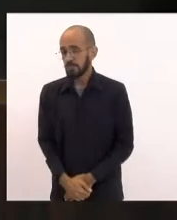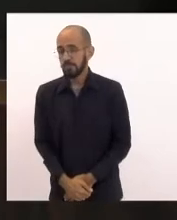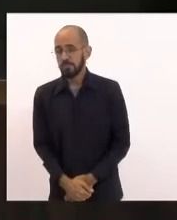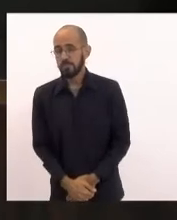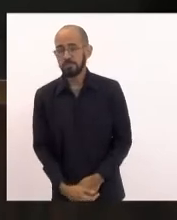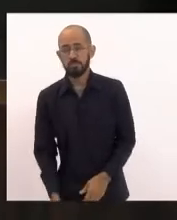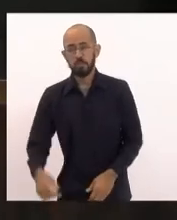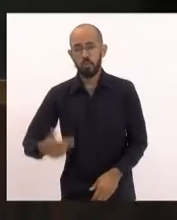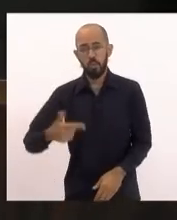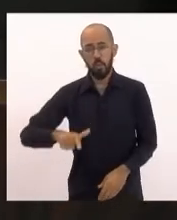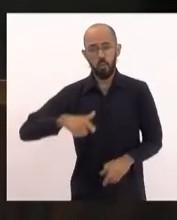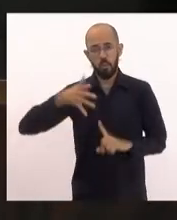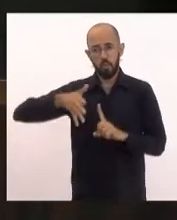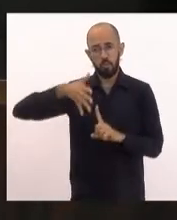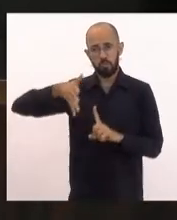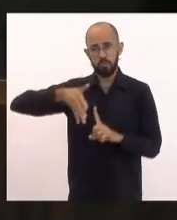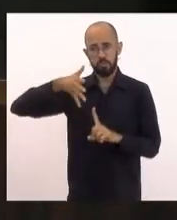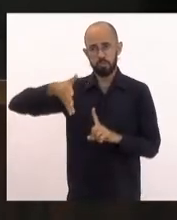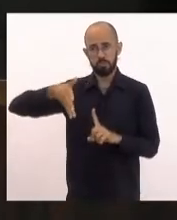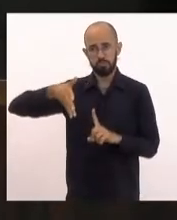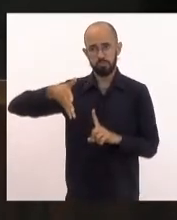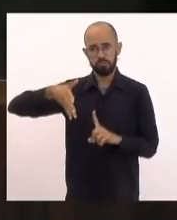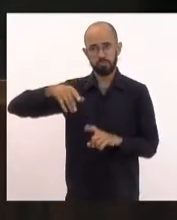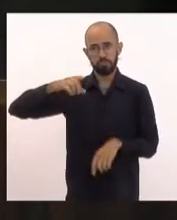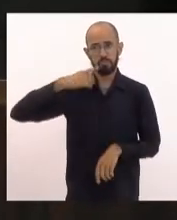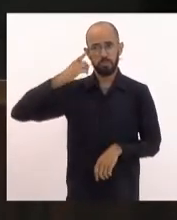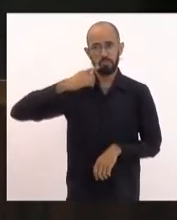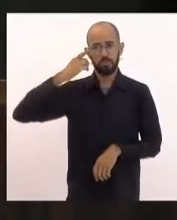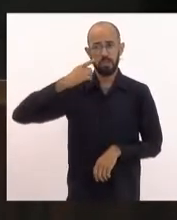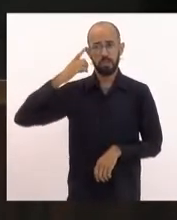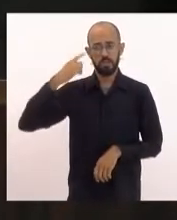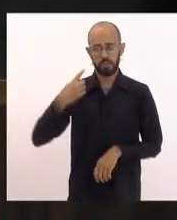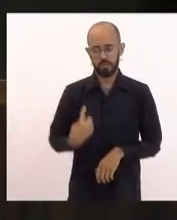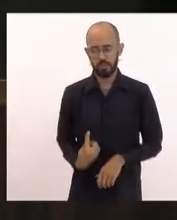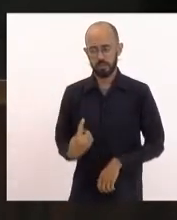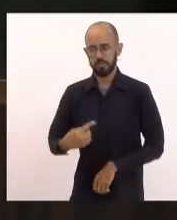Próximo orador, oradora escrita, deputada Dani.